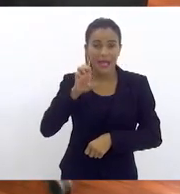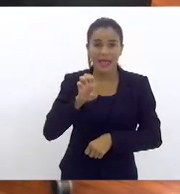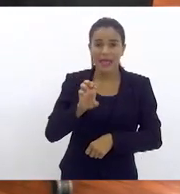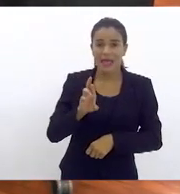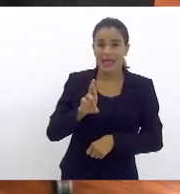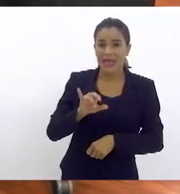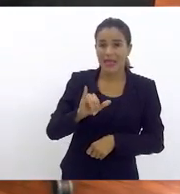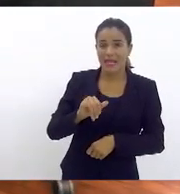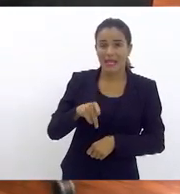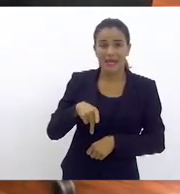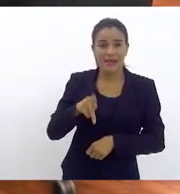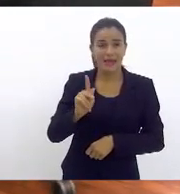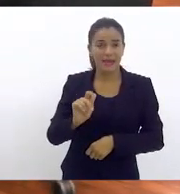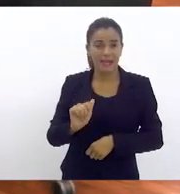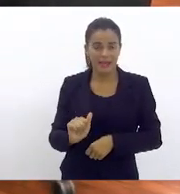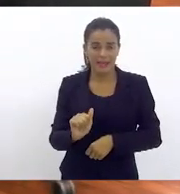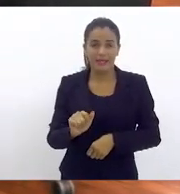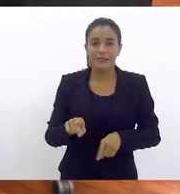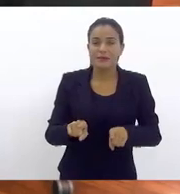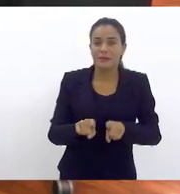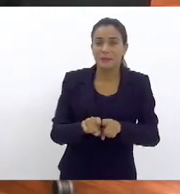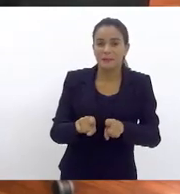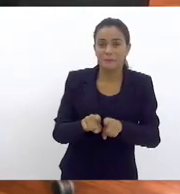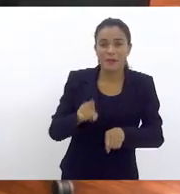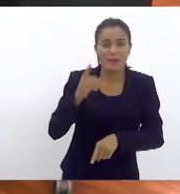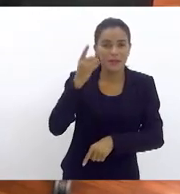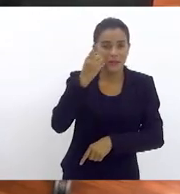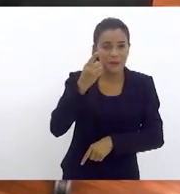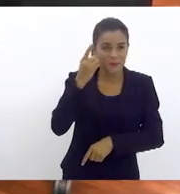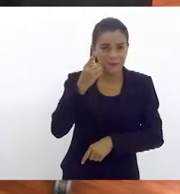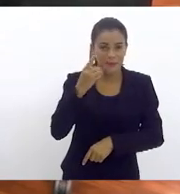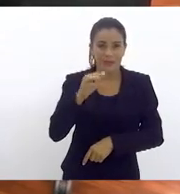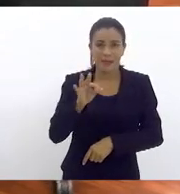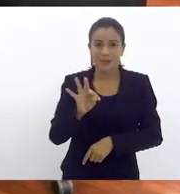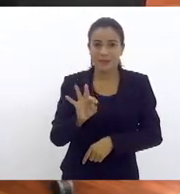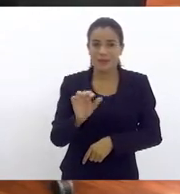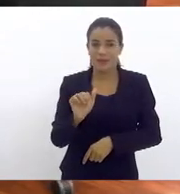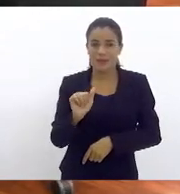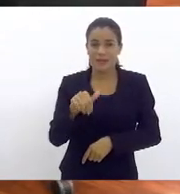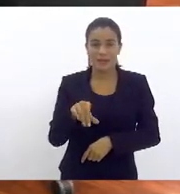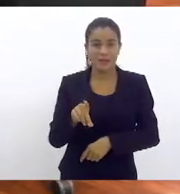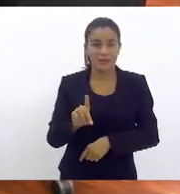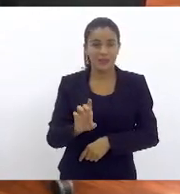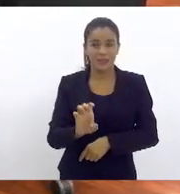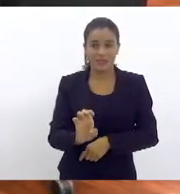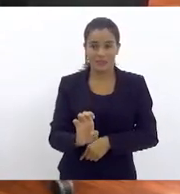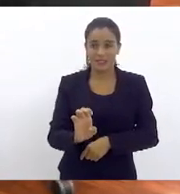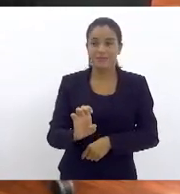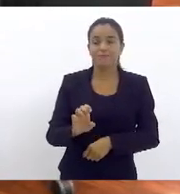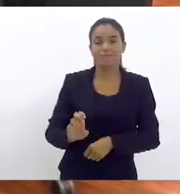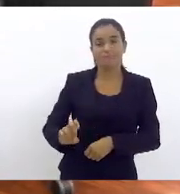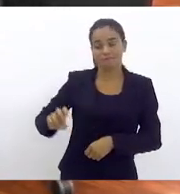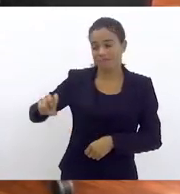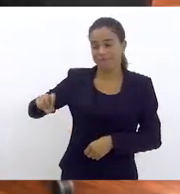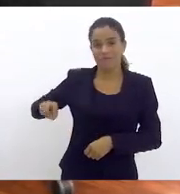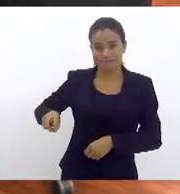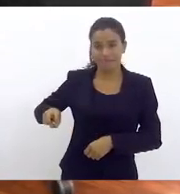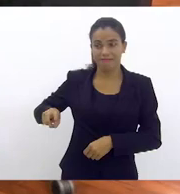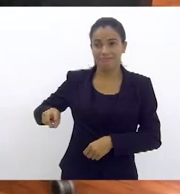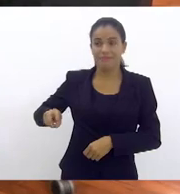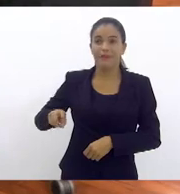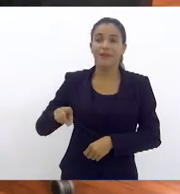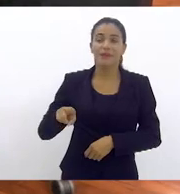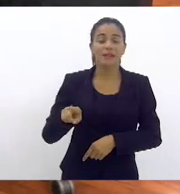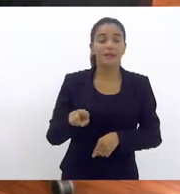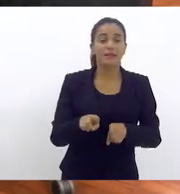o deputado tange Vieira que tem uma grande experiência aí é presidente da Comissão de